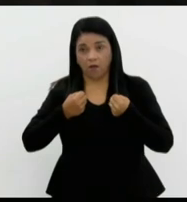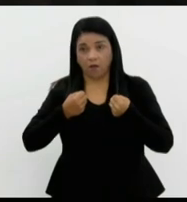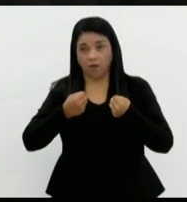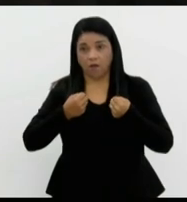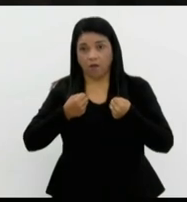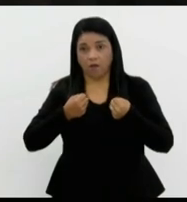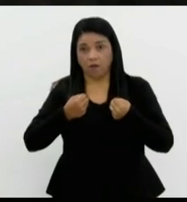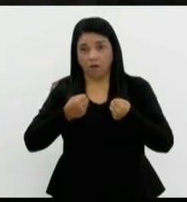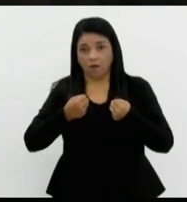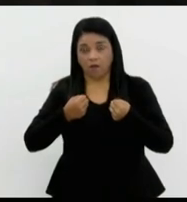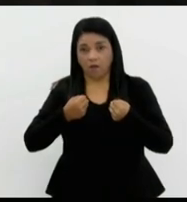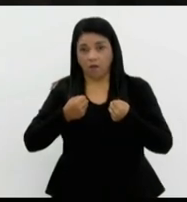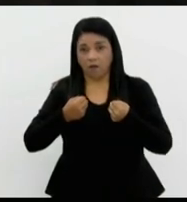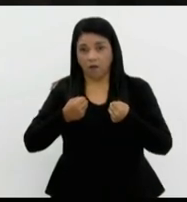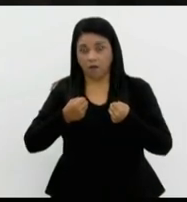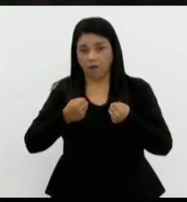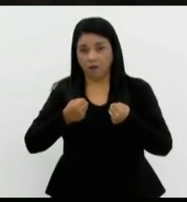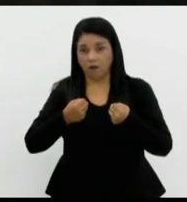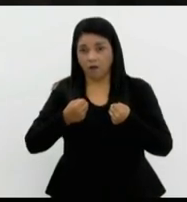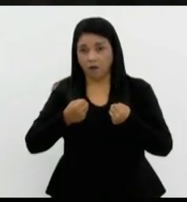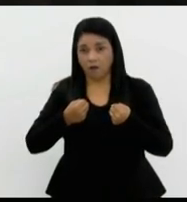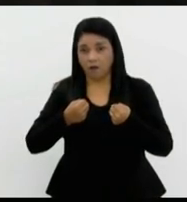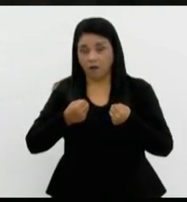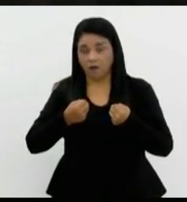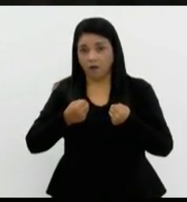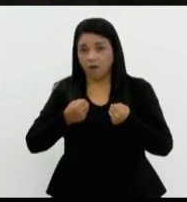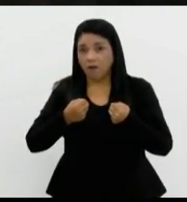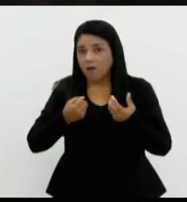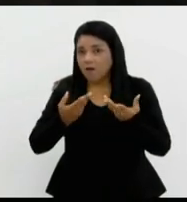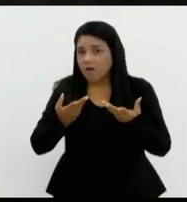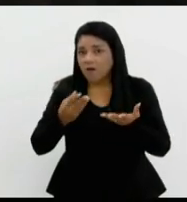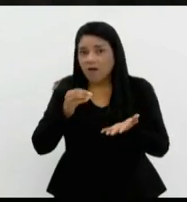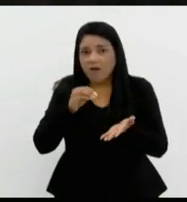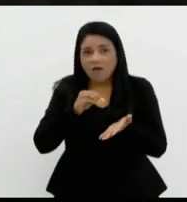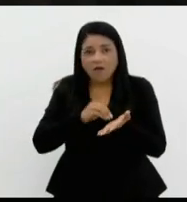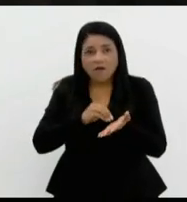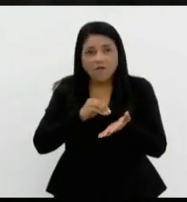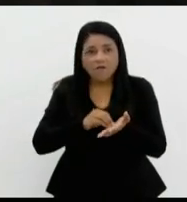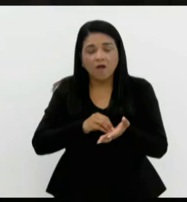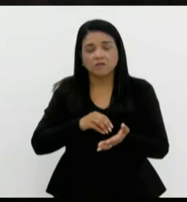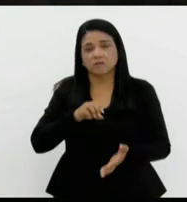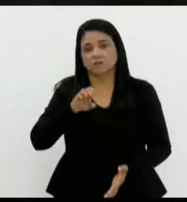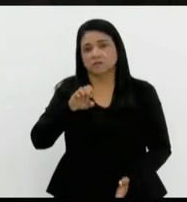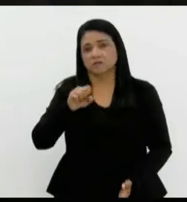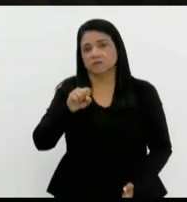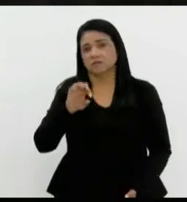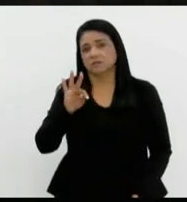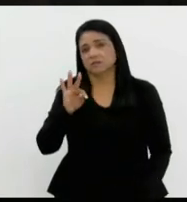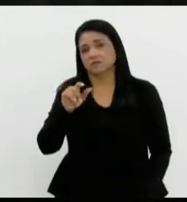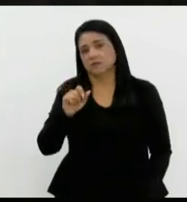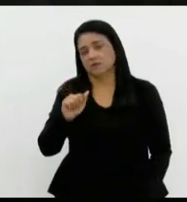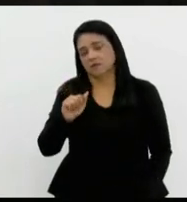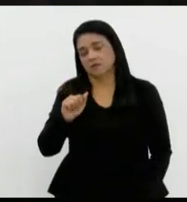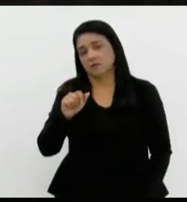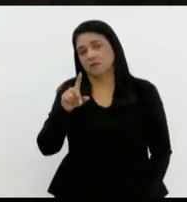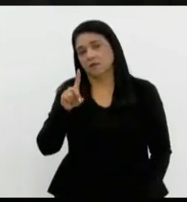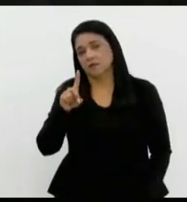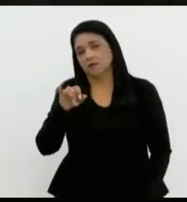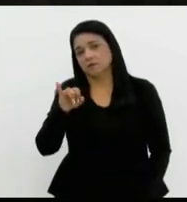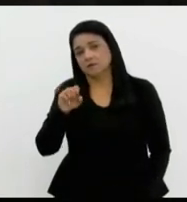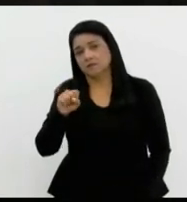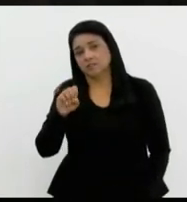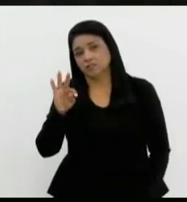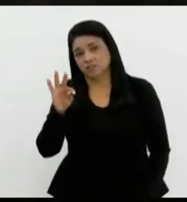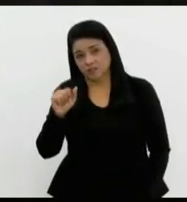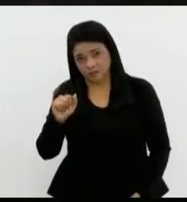exatamente o panorama dessa falta de estadista no mundo. Então, eu queria só